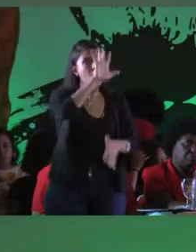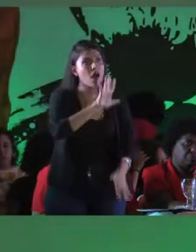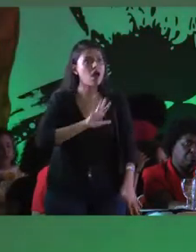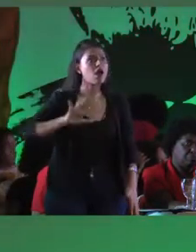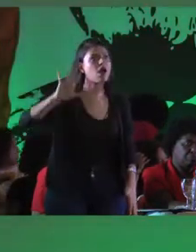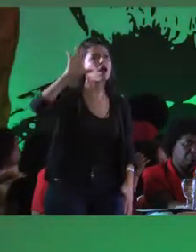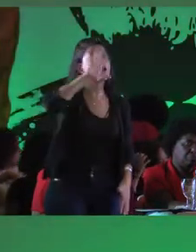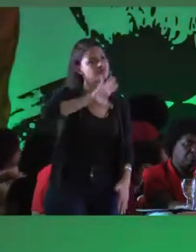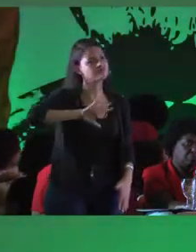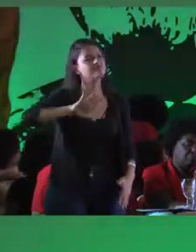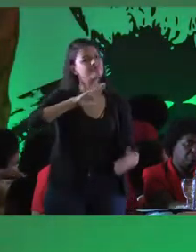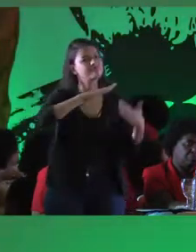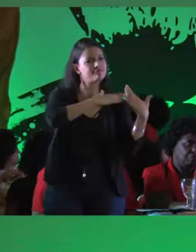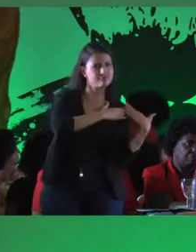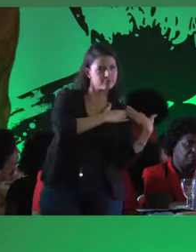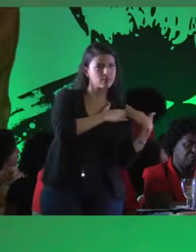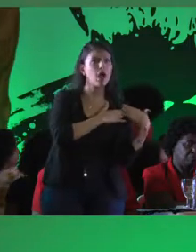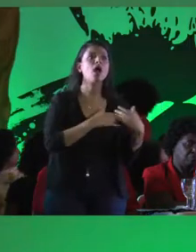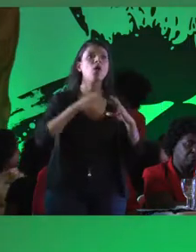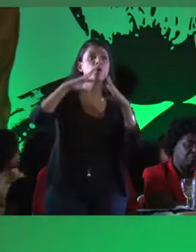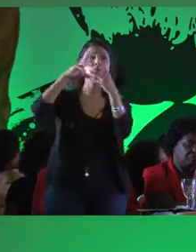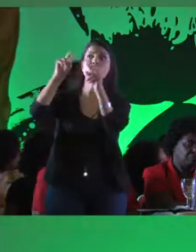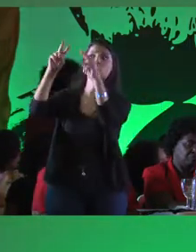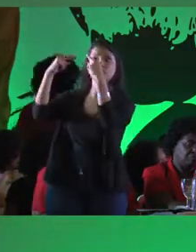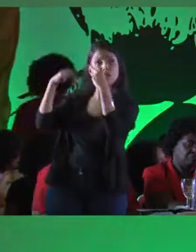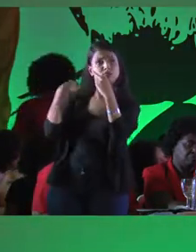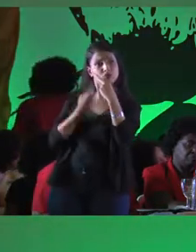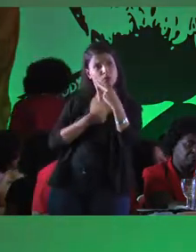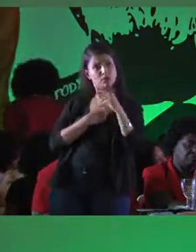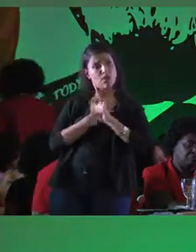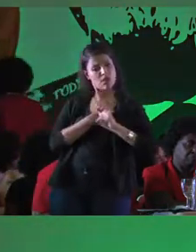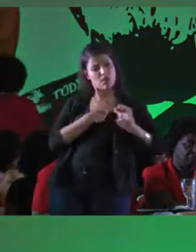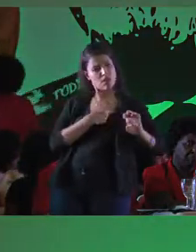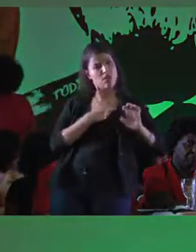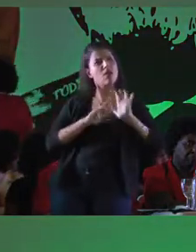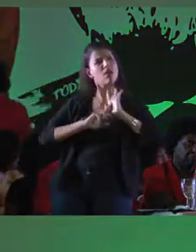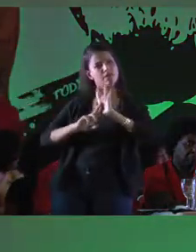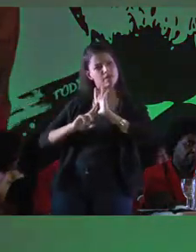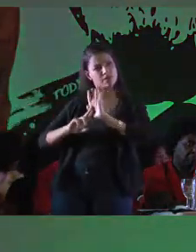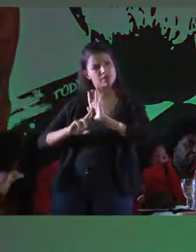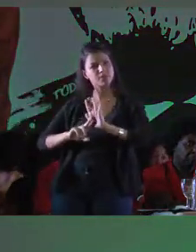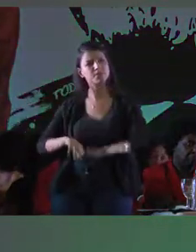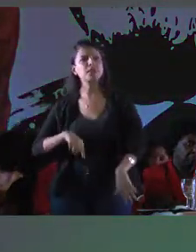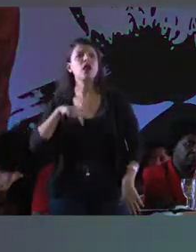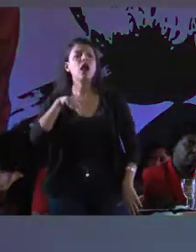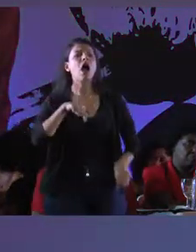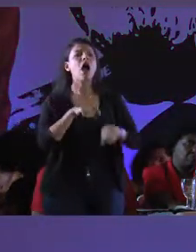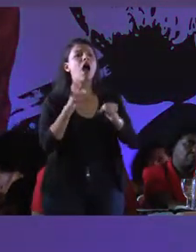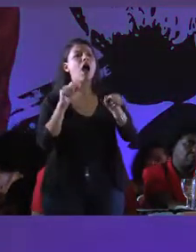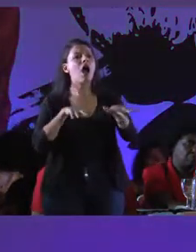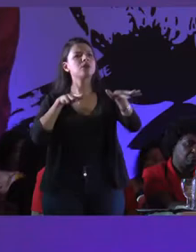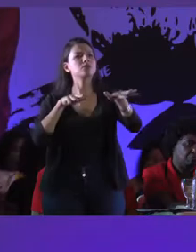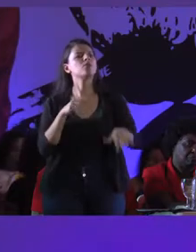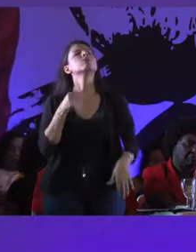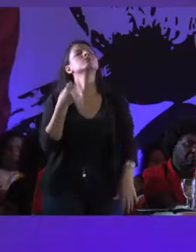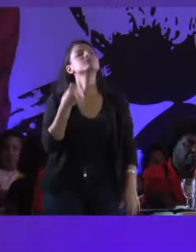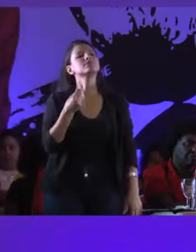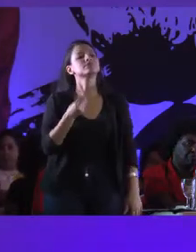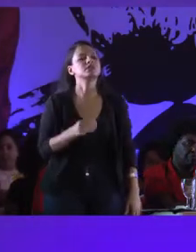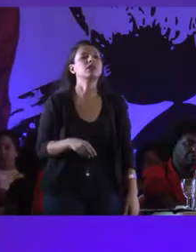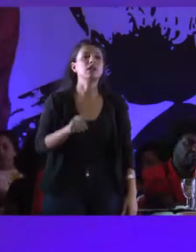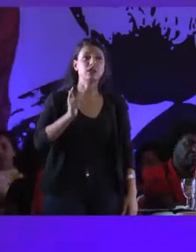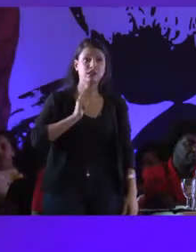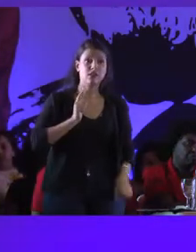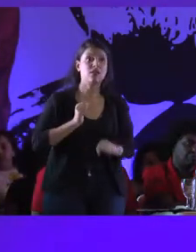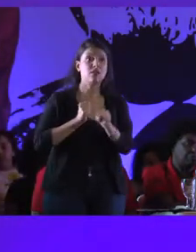somos referência da esquerda no mundo. E esse ato é para reafirmar, no